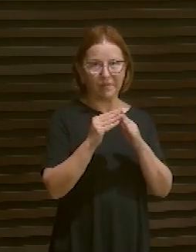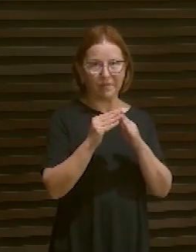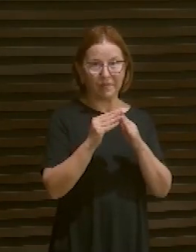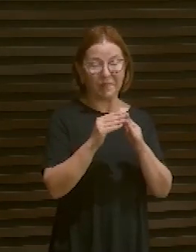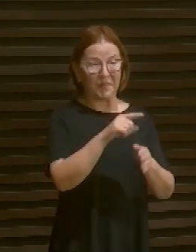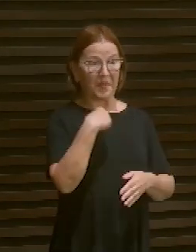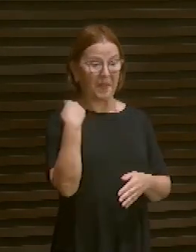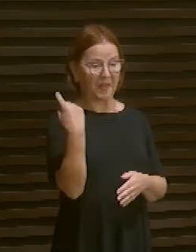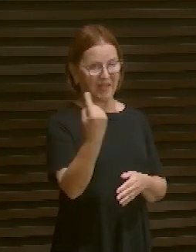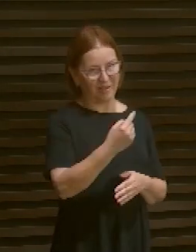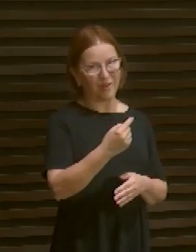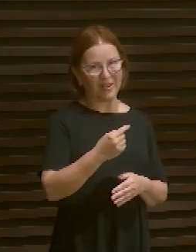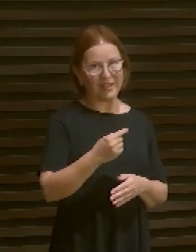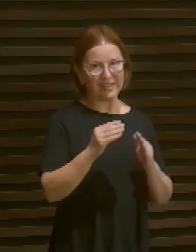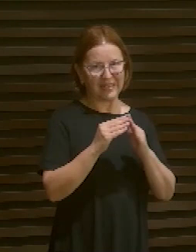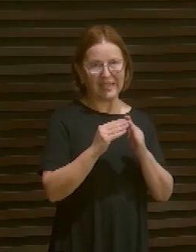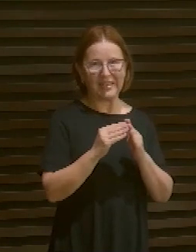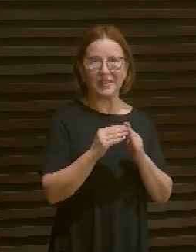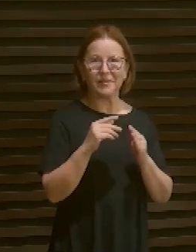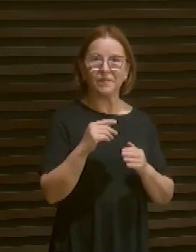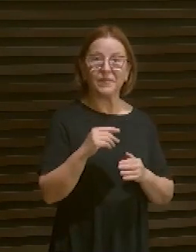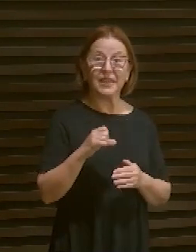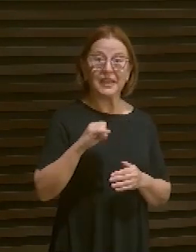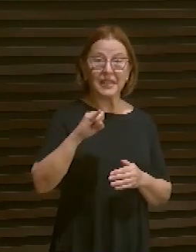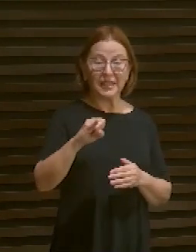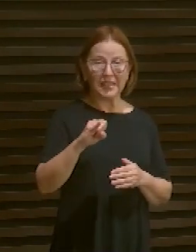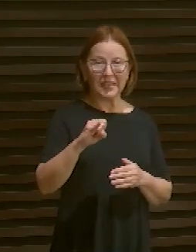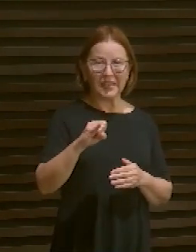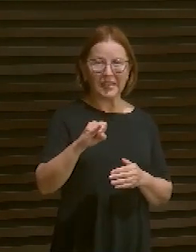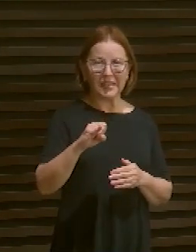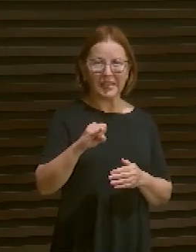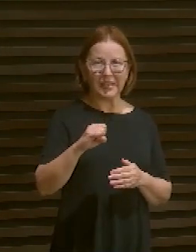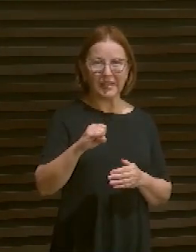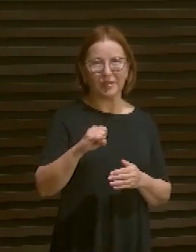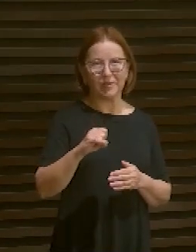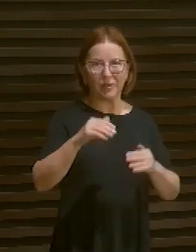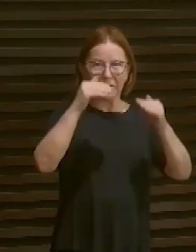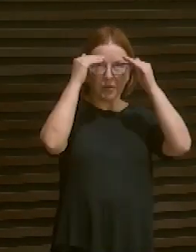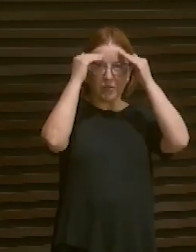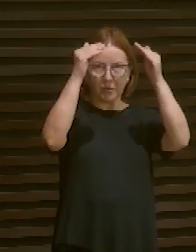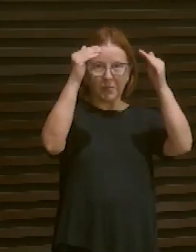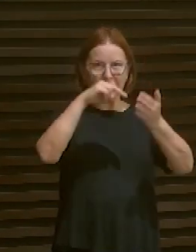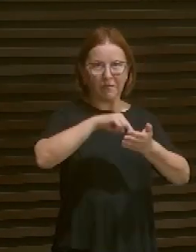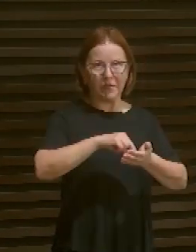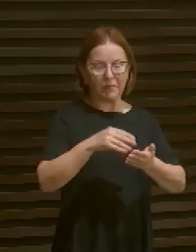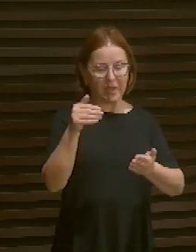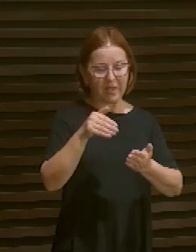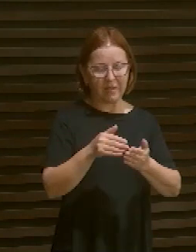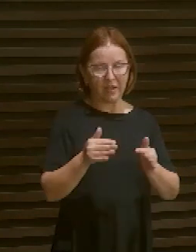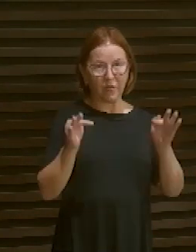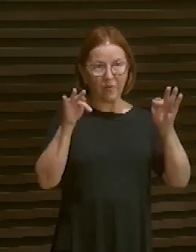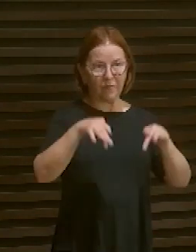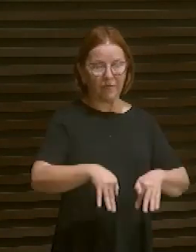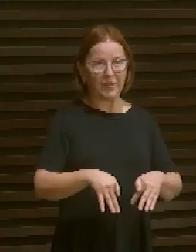somos nós, se guardarmos firmes até ao fim a ousadia e a exultação da